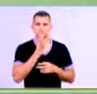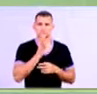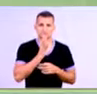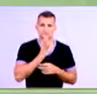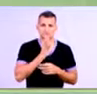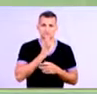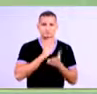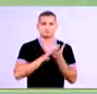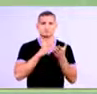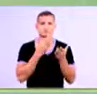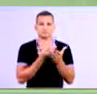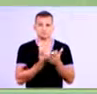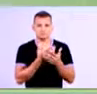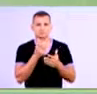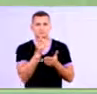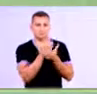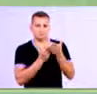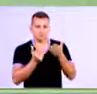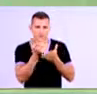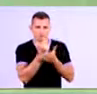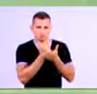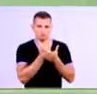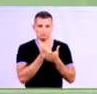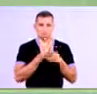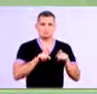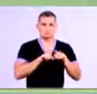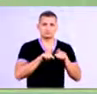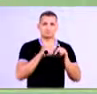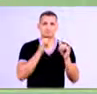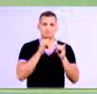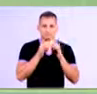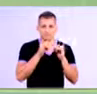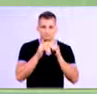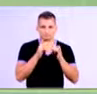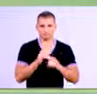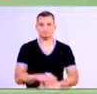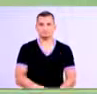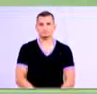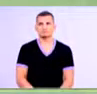a interpretação de imagens e da informação.